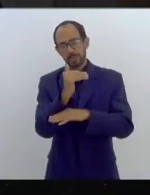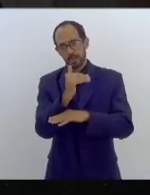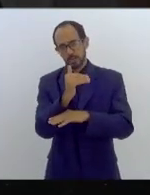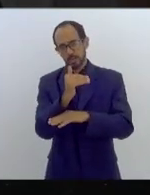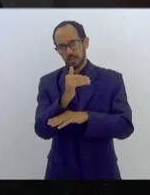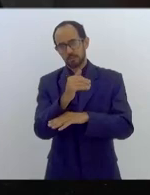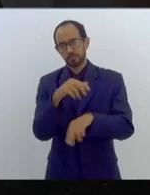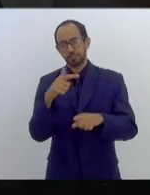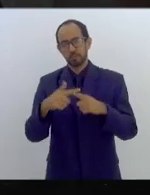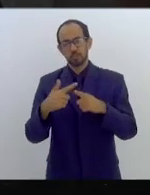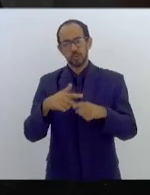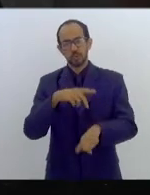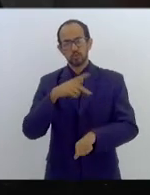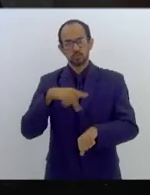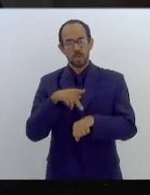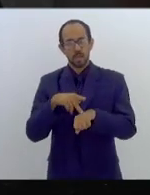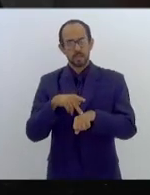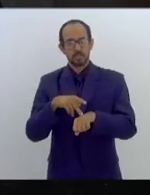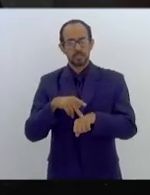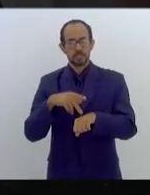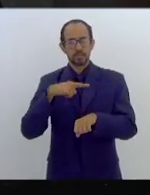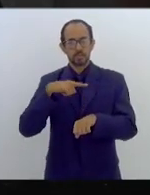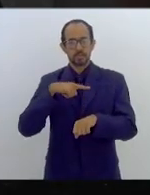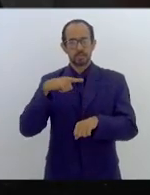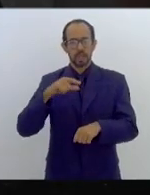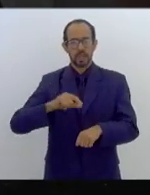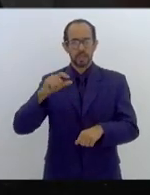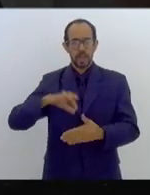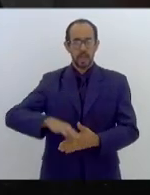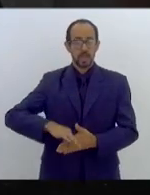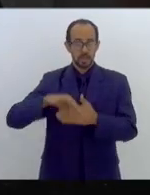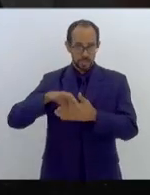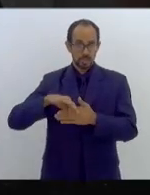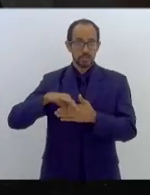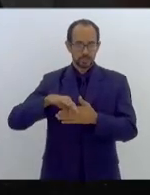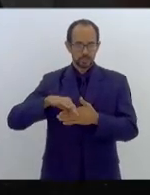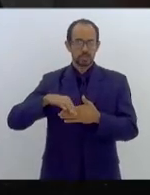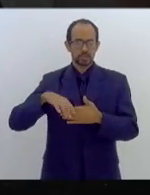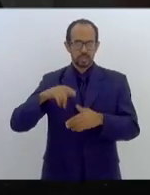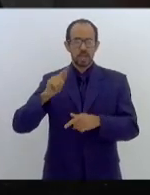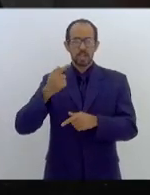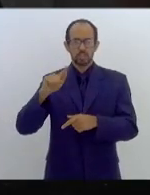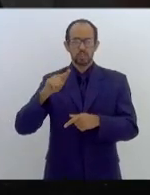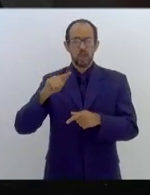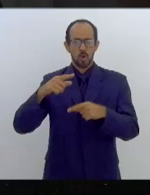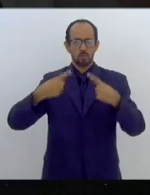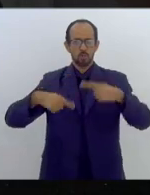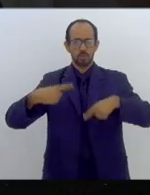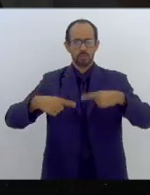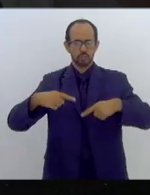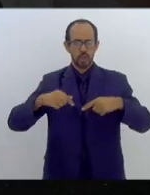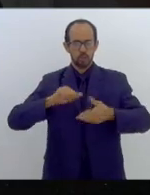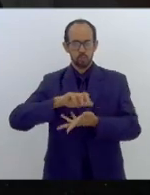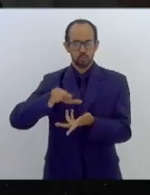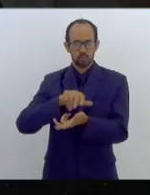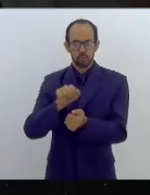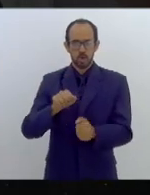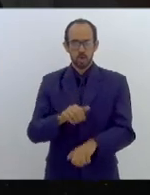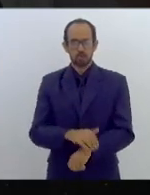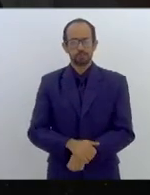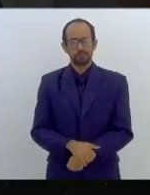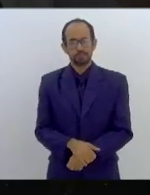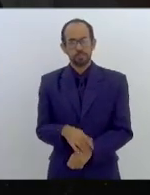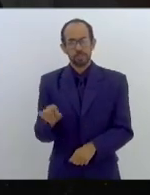os países soberanos hoje, né, nas relações internacionais, na geopolítica mundial, no chamado,